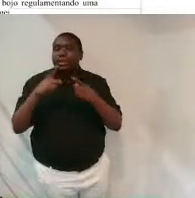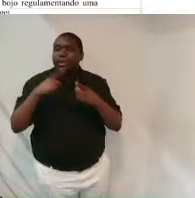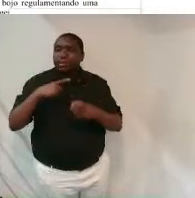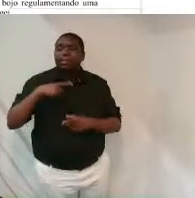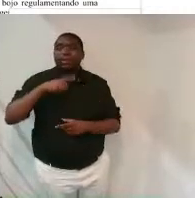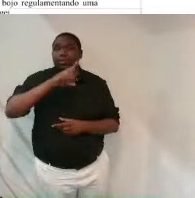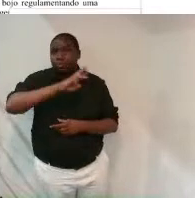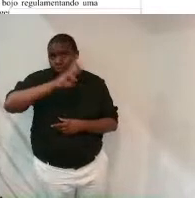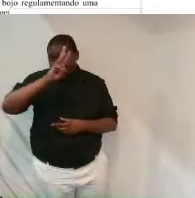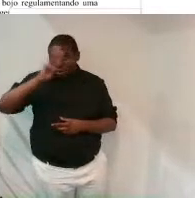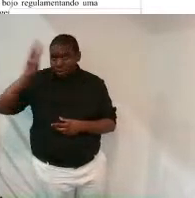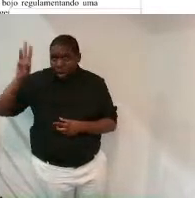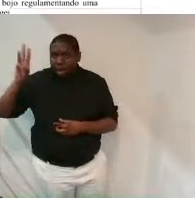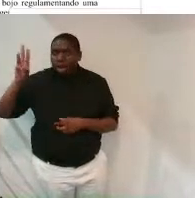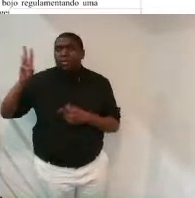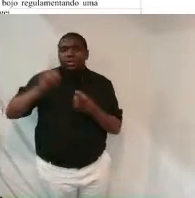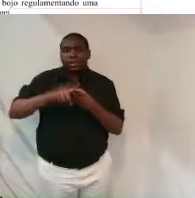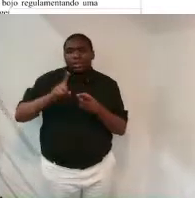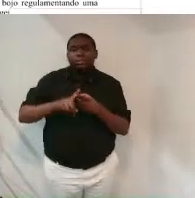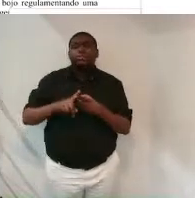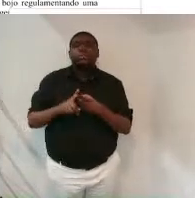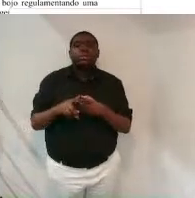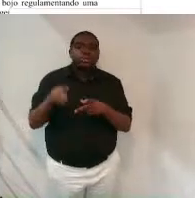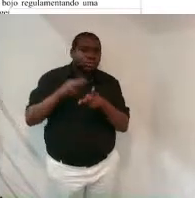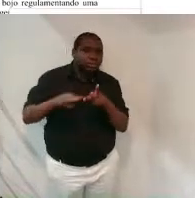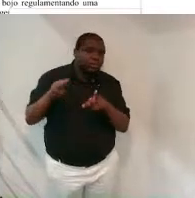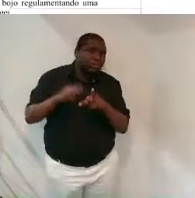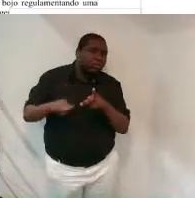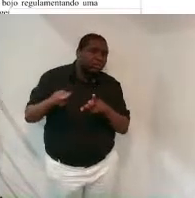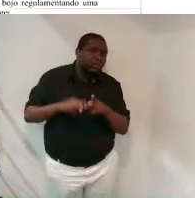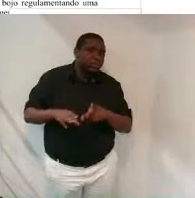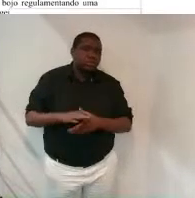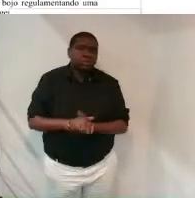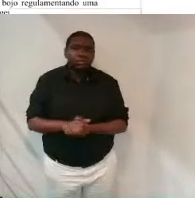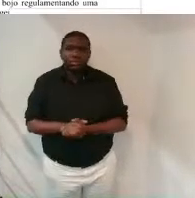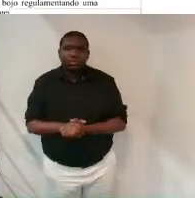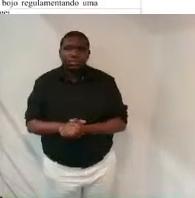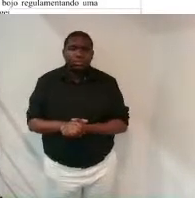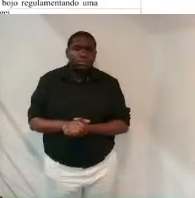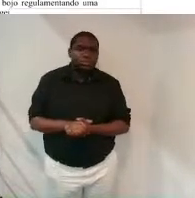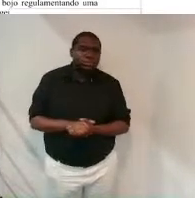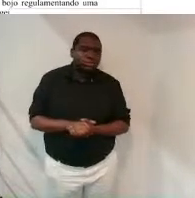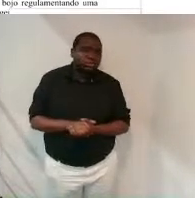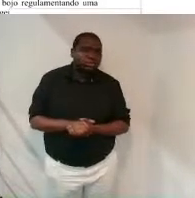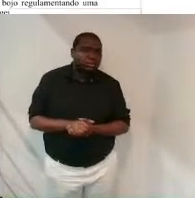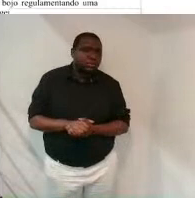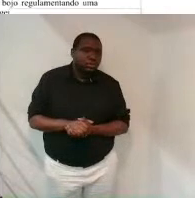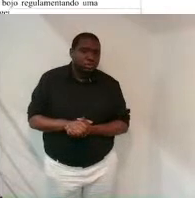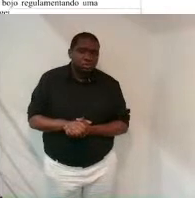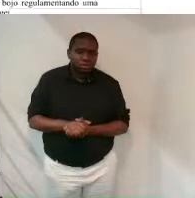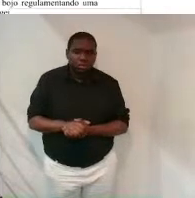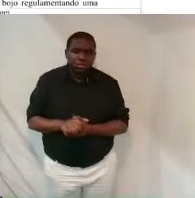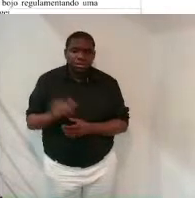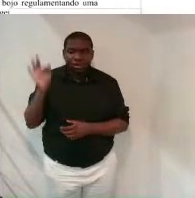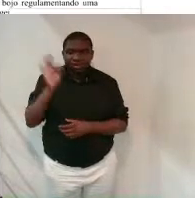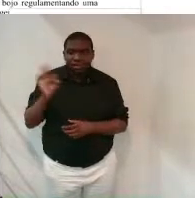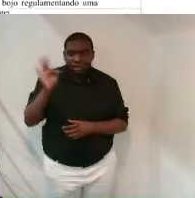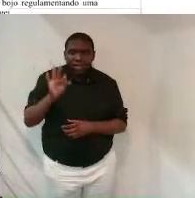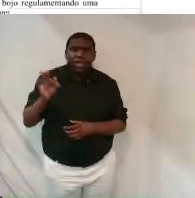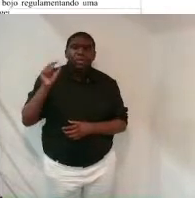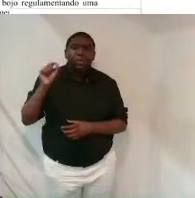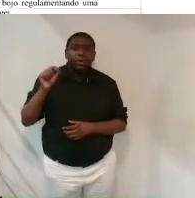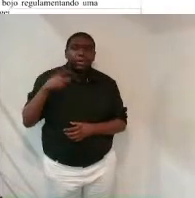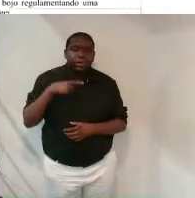da Abrampa e do Conselho Nacional do Ministério Público, que reconhece que esse decreto federal, sem dúvida, traz